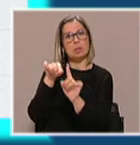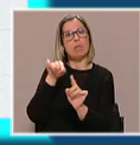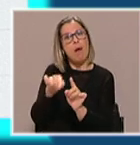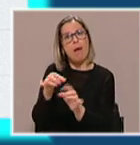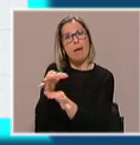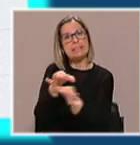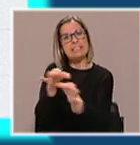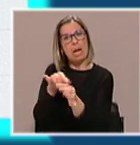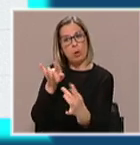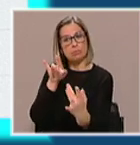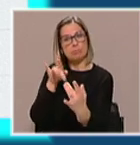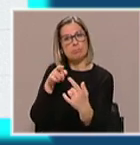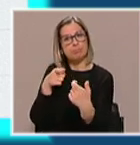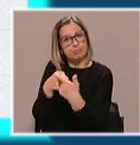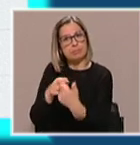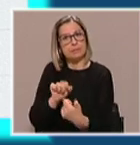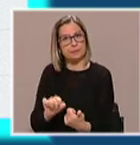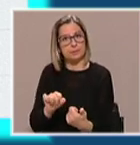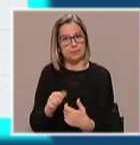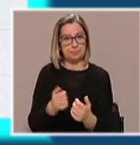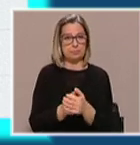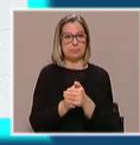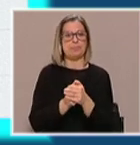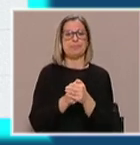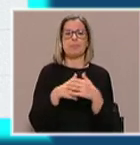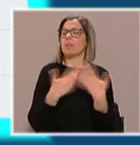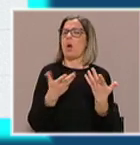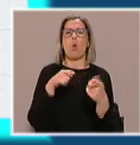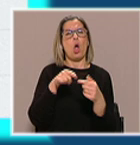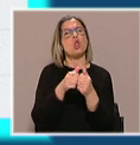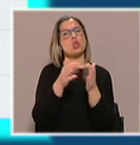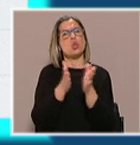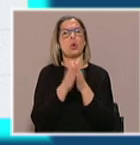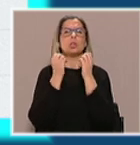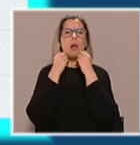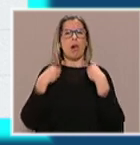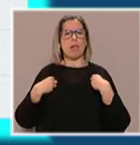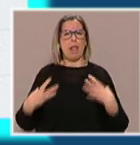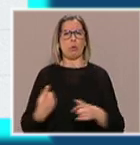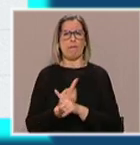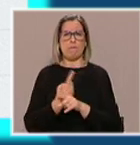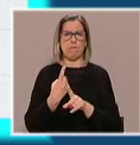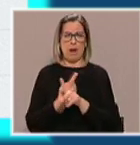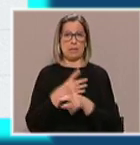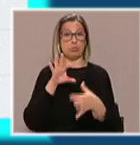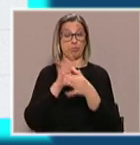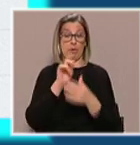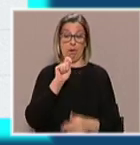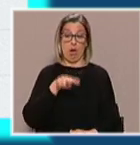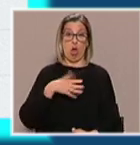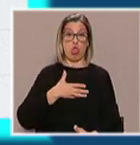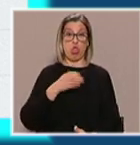E como é que atuam então, como é que são reguladas todas estas glândulas endócrinas? Pois bem, o